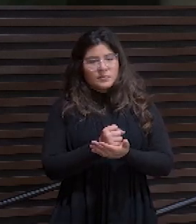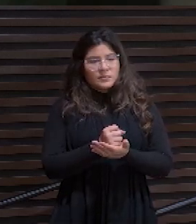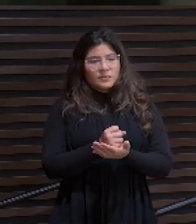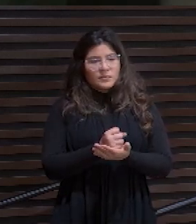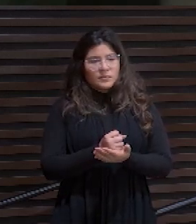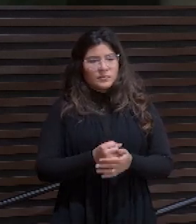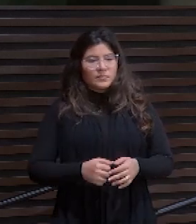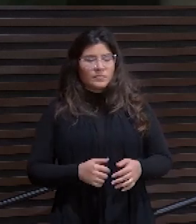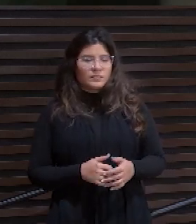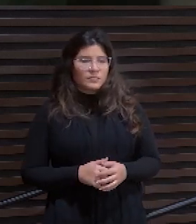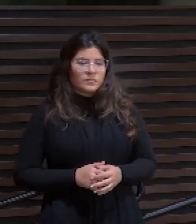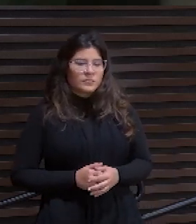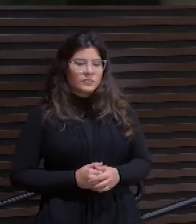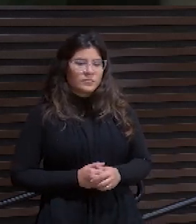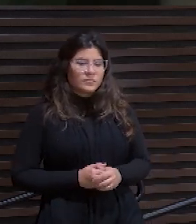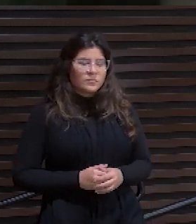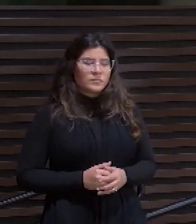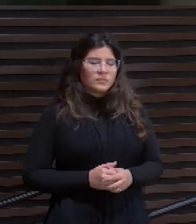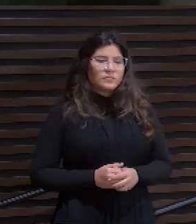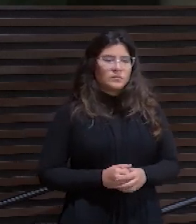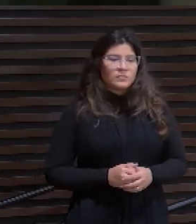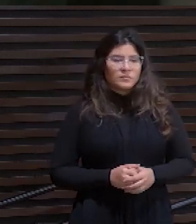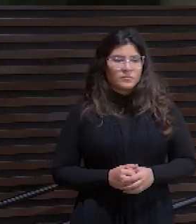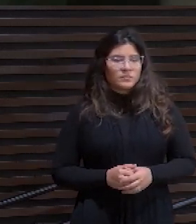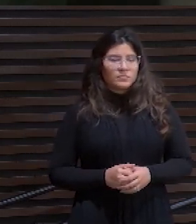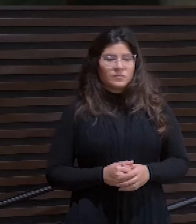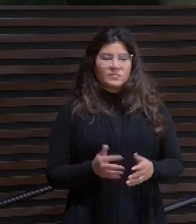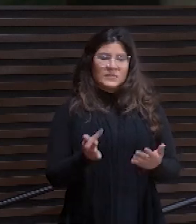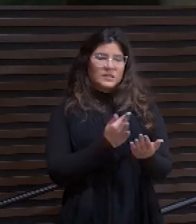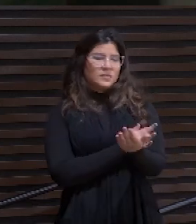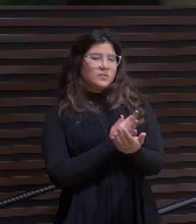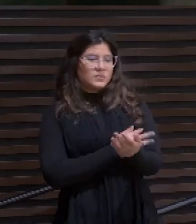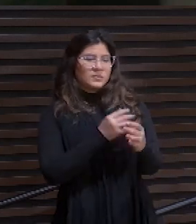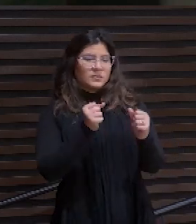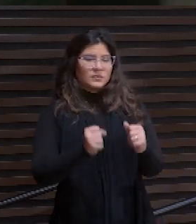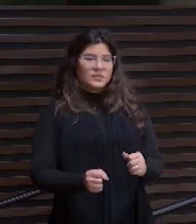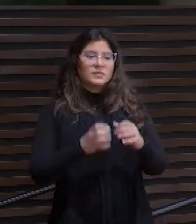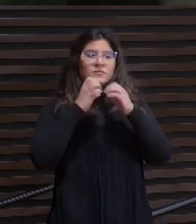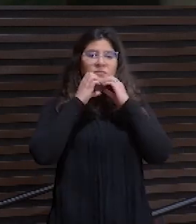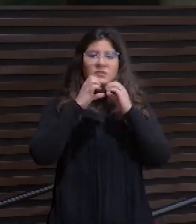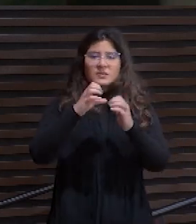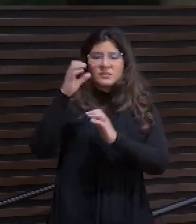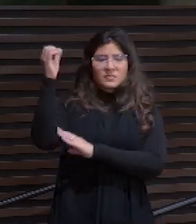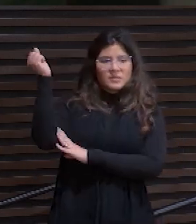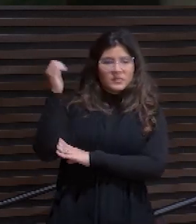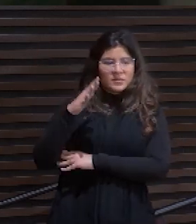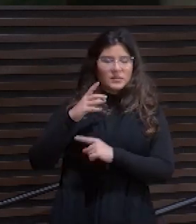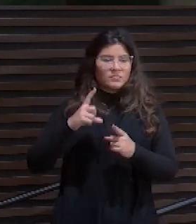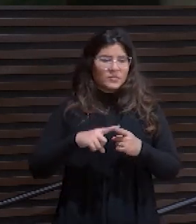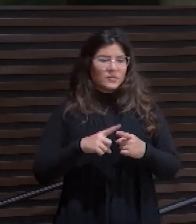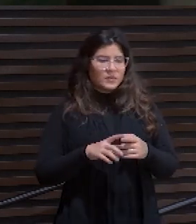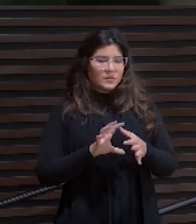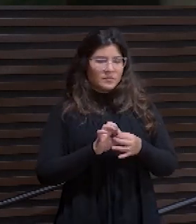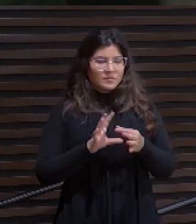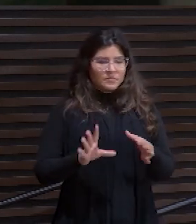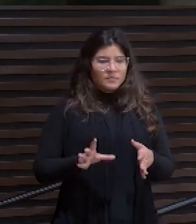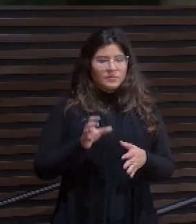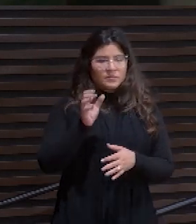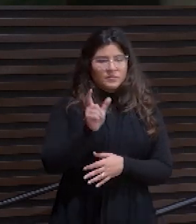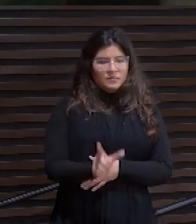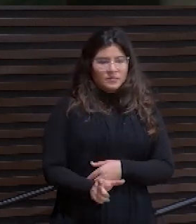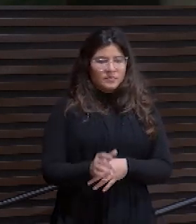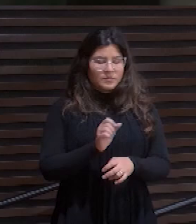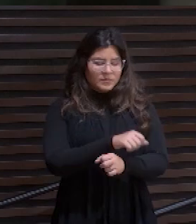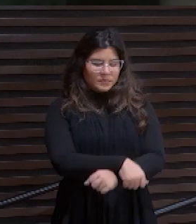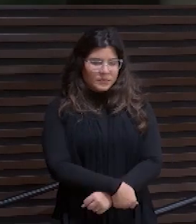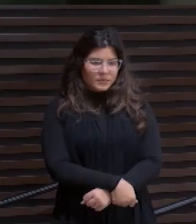o poder do evangelho da graça. Porque o evangelho da graça, ele quebra amarras, ele liberta a pessoa da escravidão do pecado, da